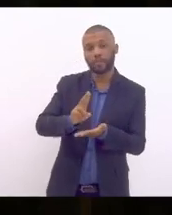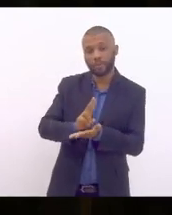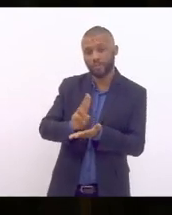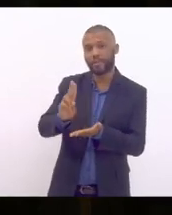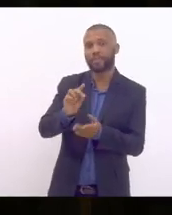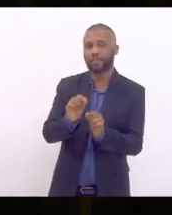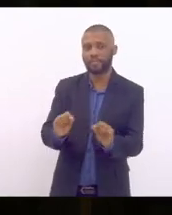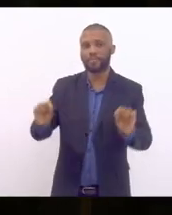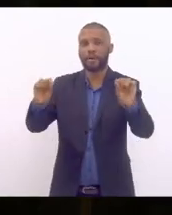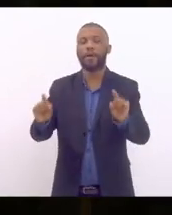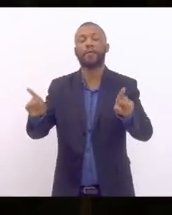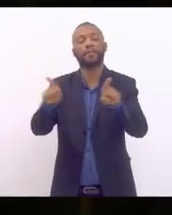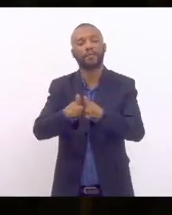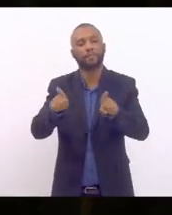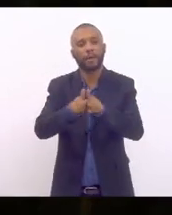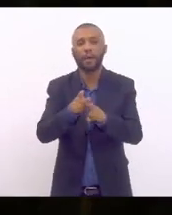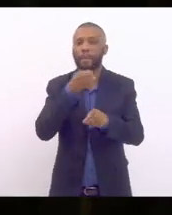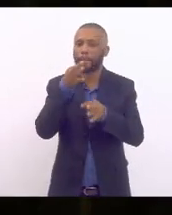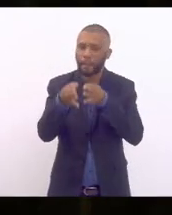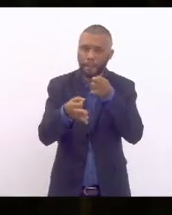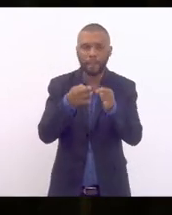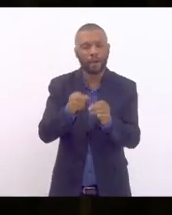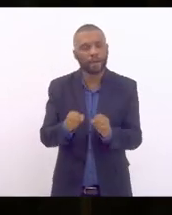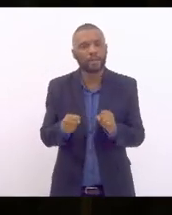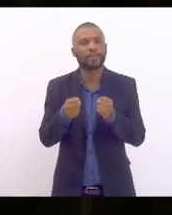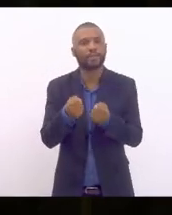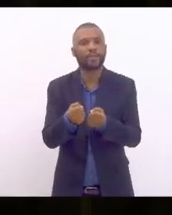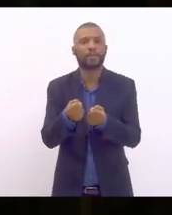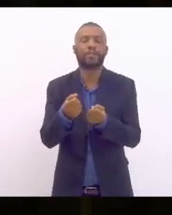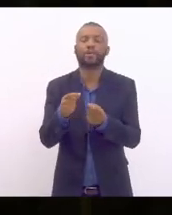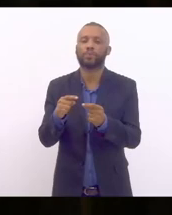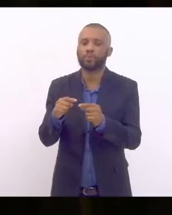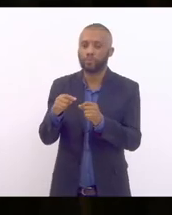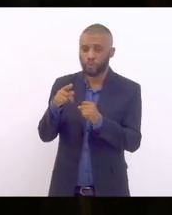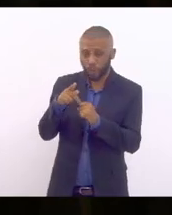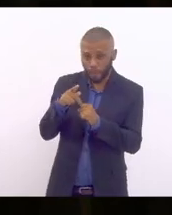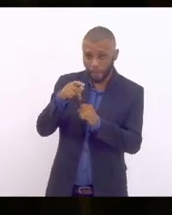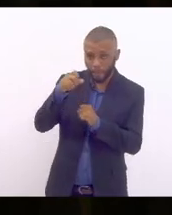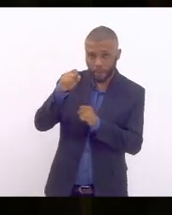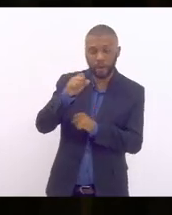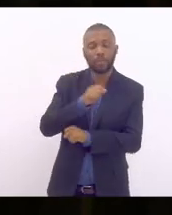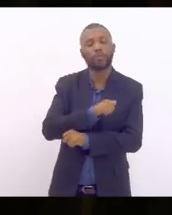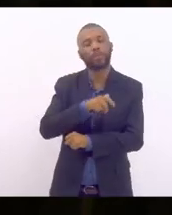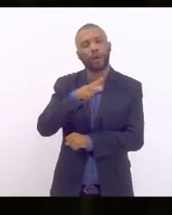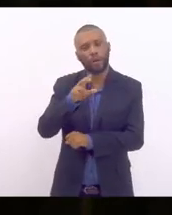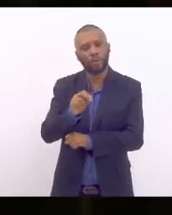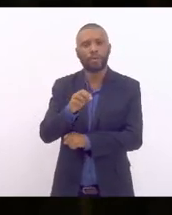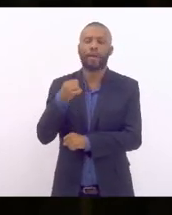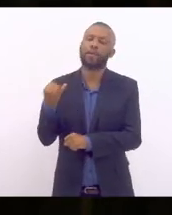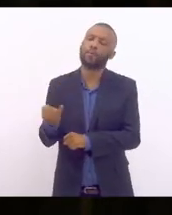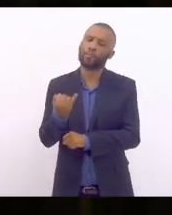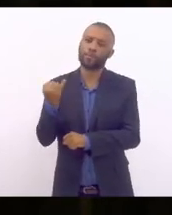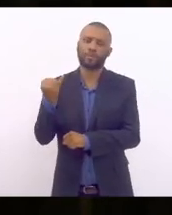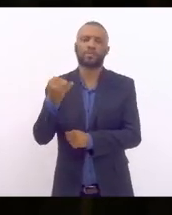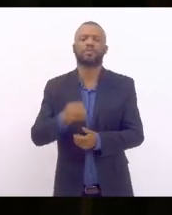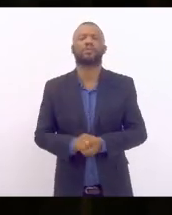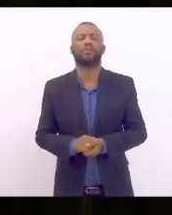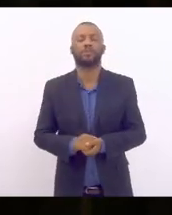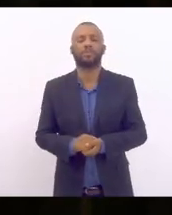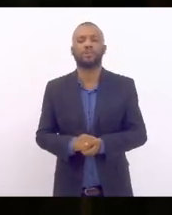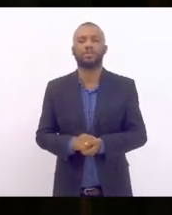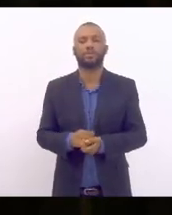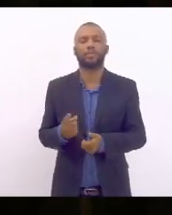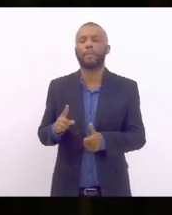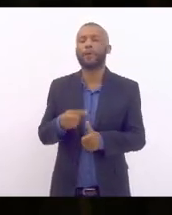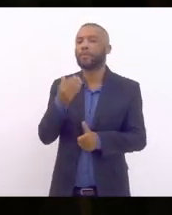mas é também colocar que a defesa do pós-graduando no orçamento é fundamental Então o meu